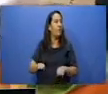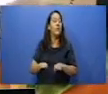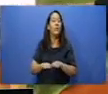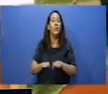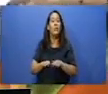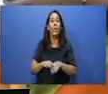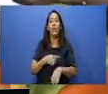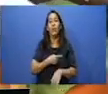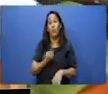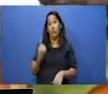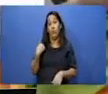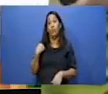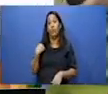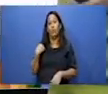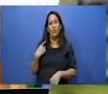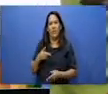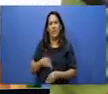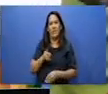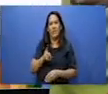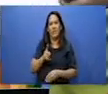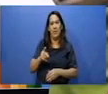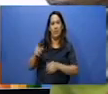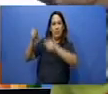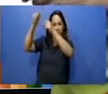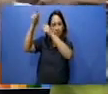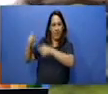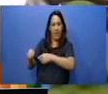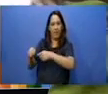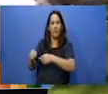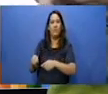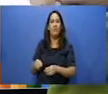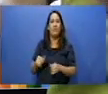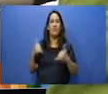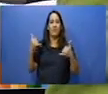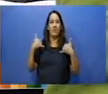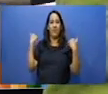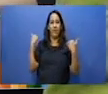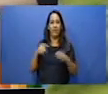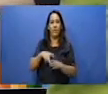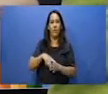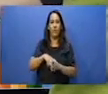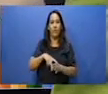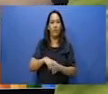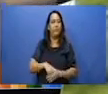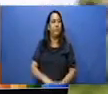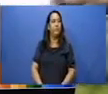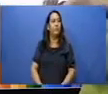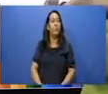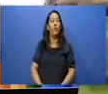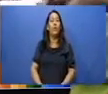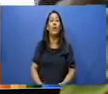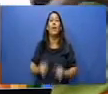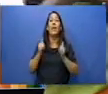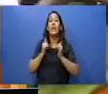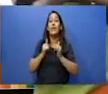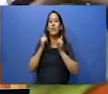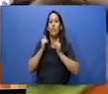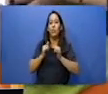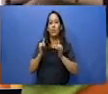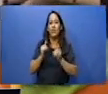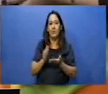né? Esse texto, essa notícia, aonde que ela foi divulgada? Essa notícia